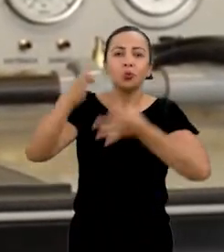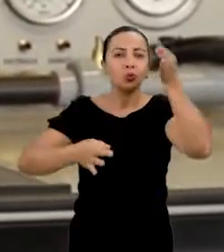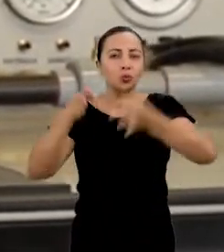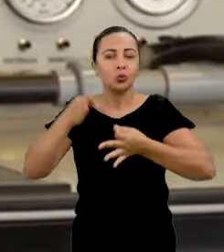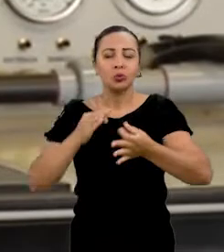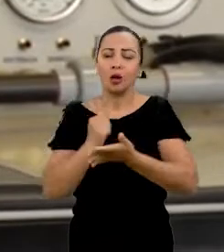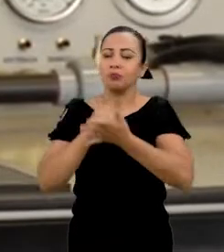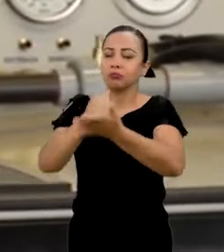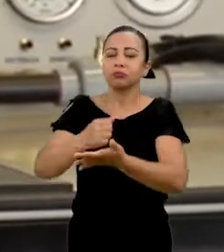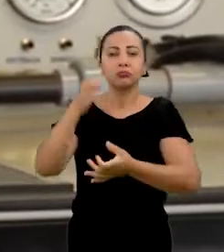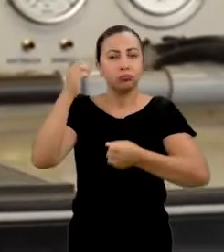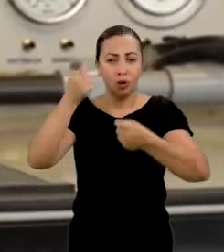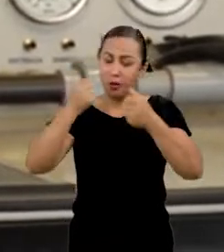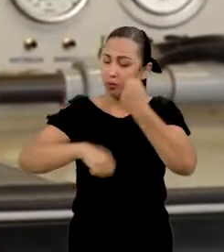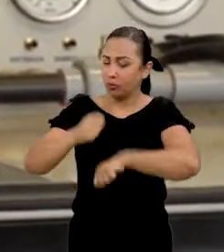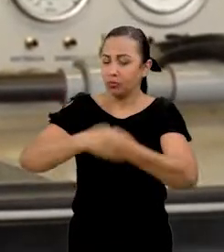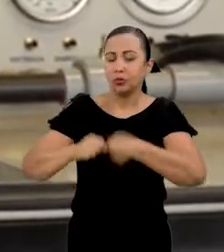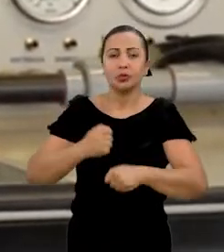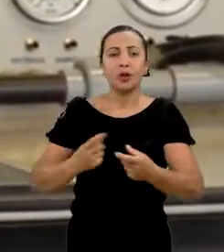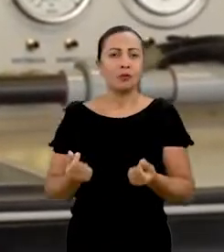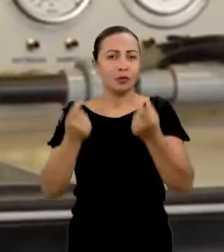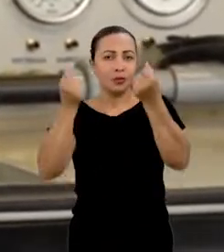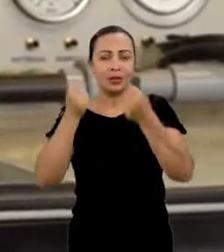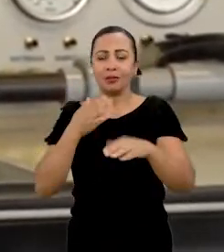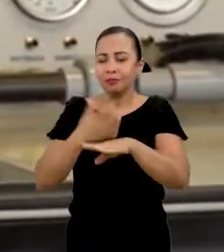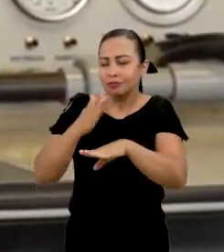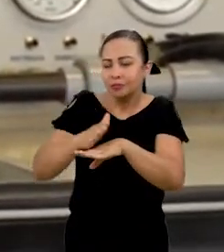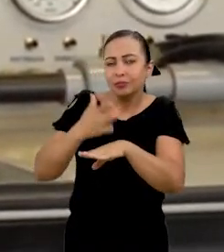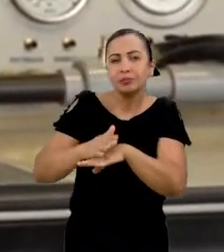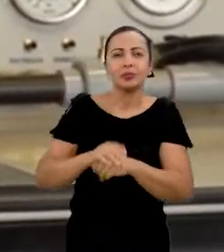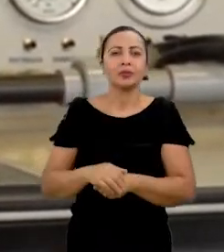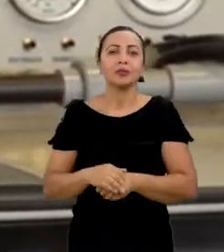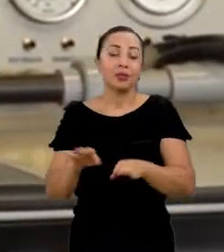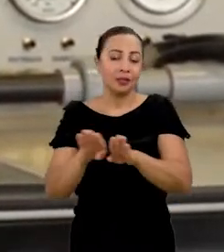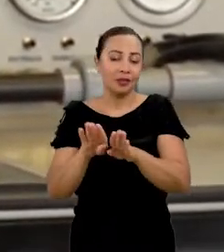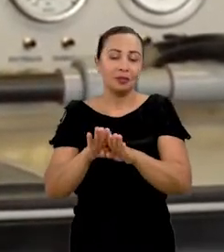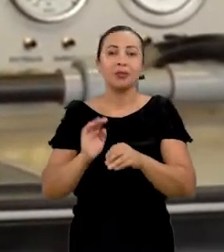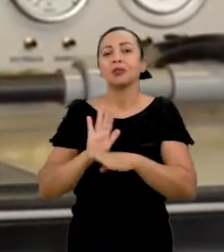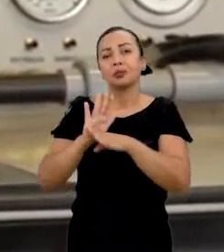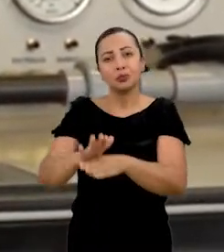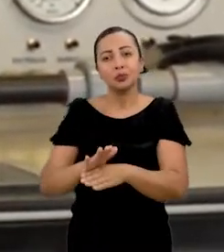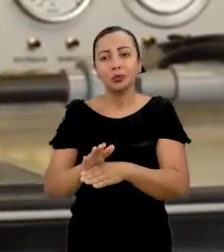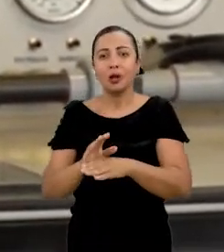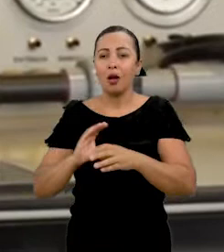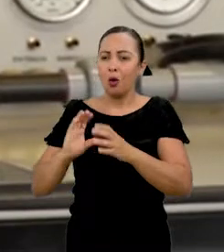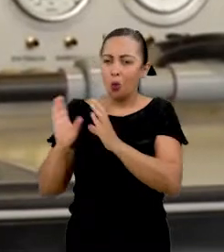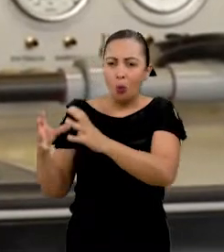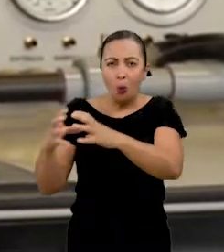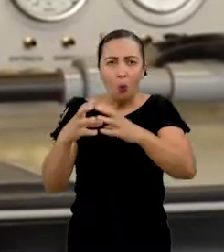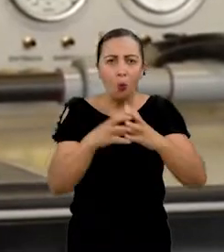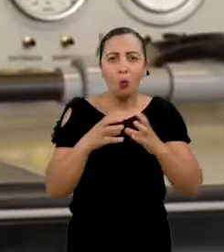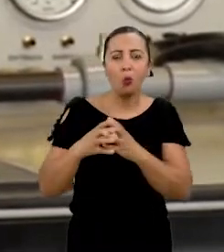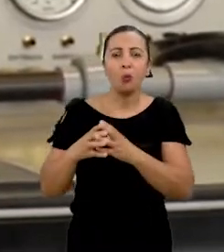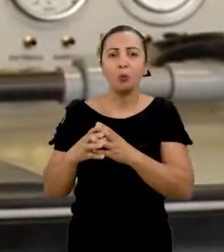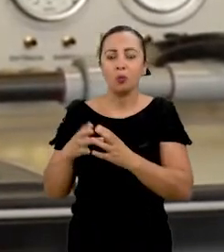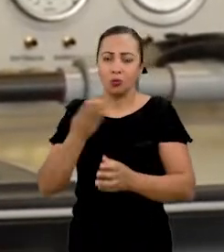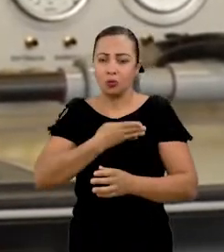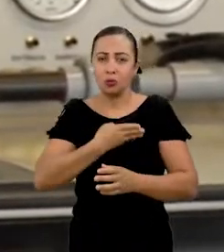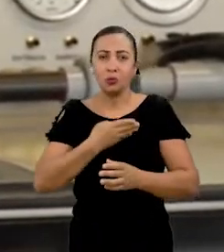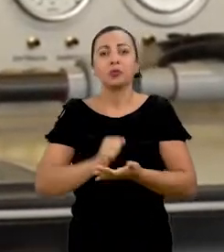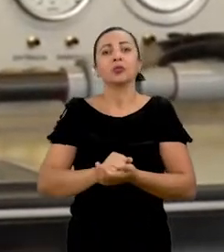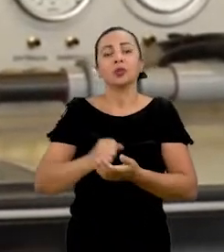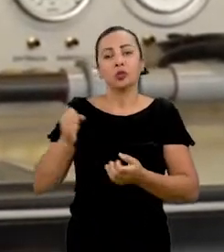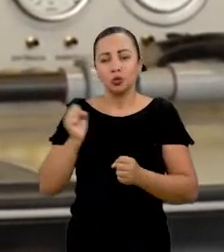apoio jurídico, administrativo, financeiro, capacitações. E aí a gente conta com uma rede de parceiros, né, que estão